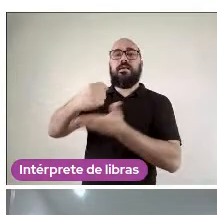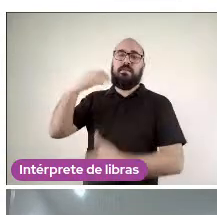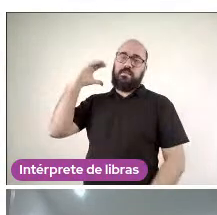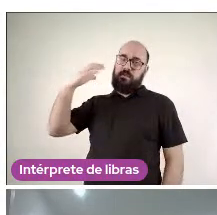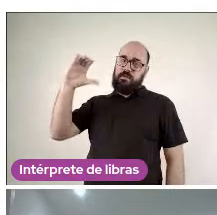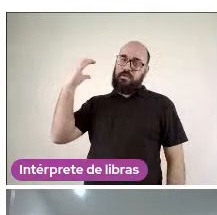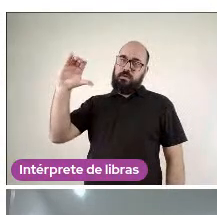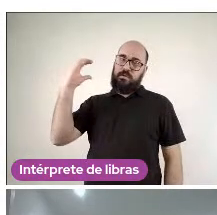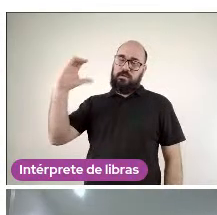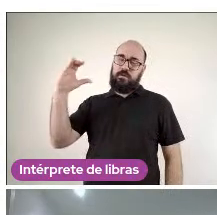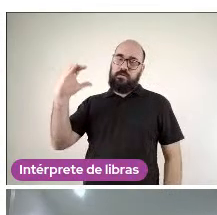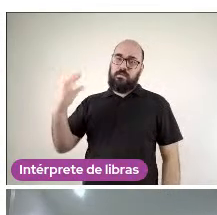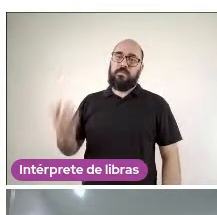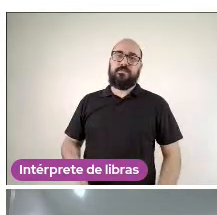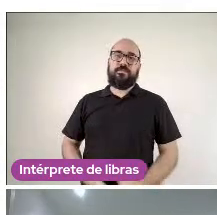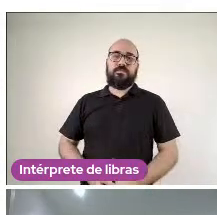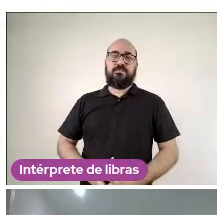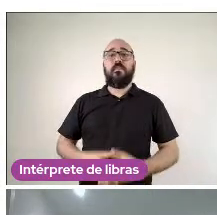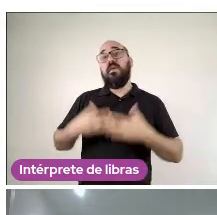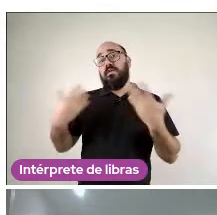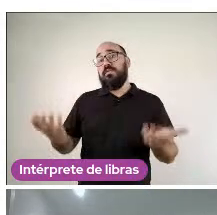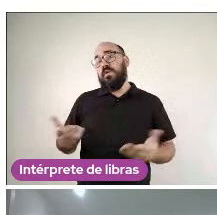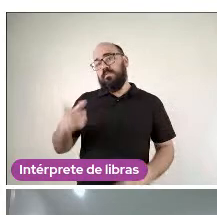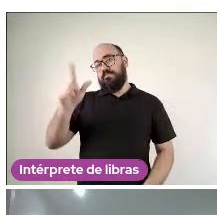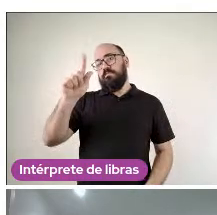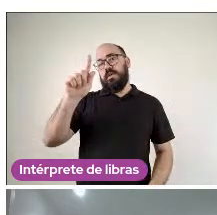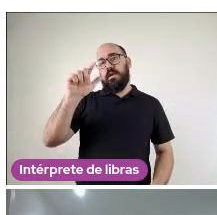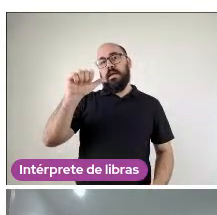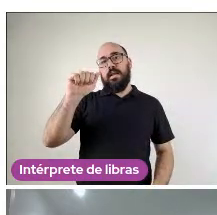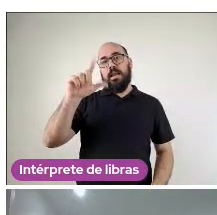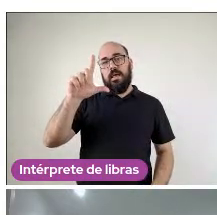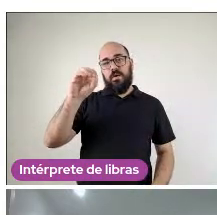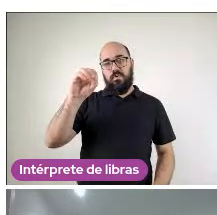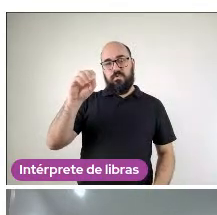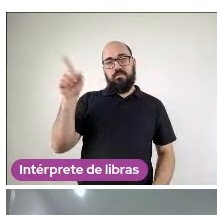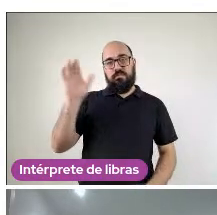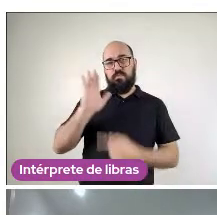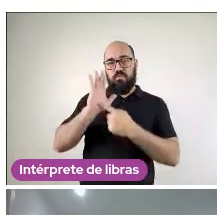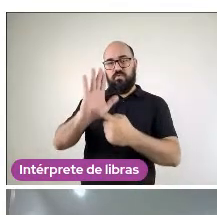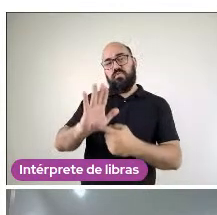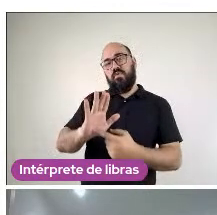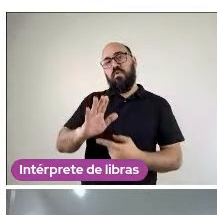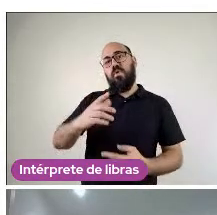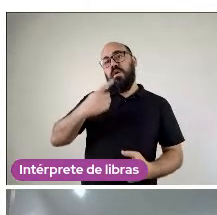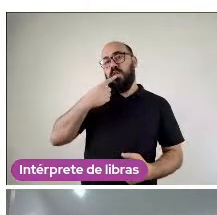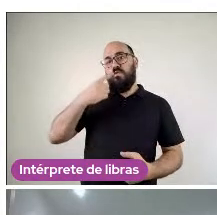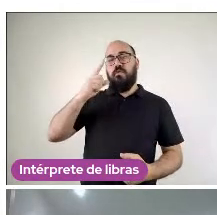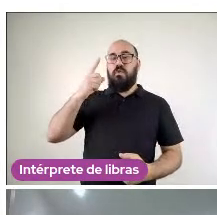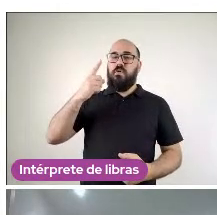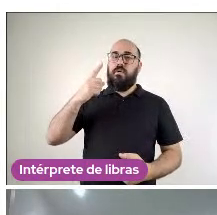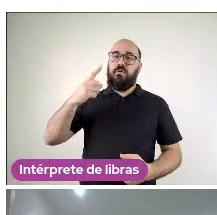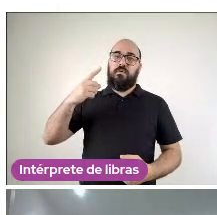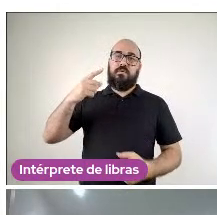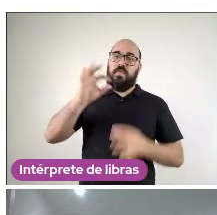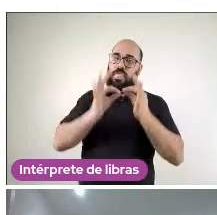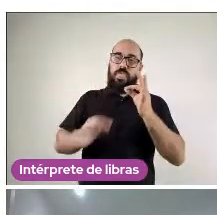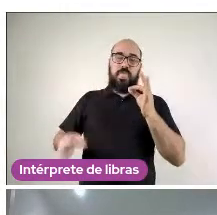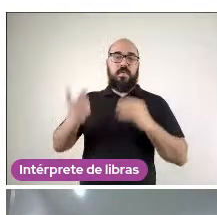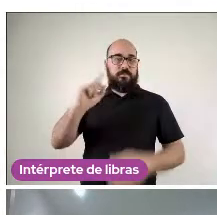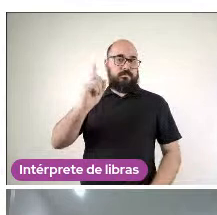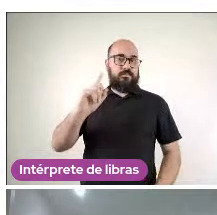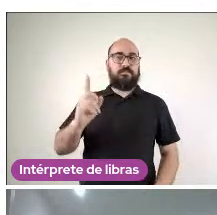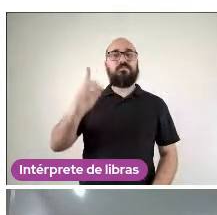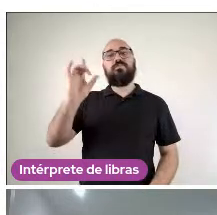Então, aqui o Glauco já mostrou um pouquinho para a gente, não vou me estender muito. Então, a década ela tem 10 desafios. Então,